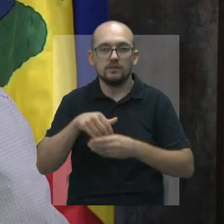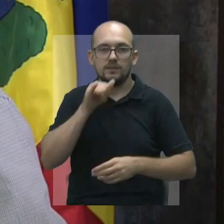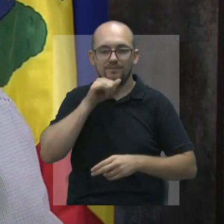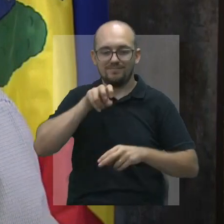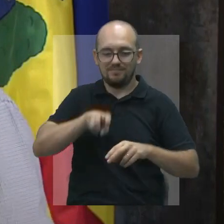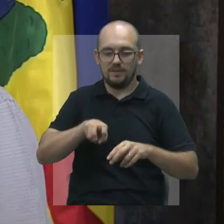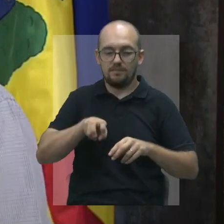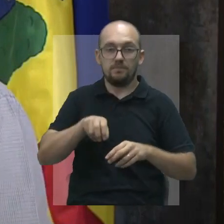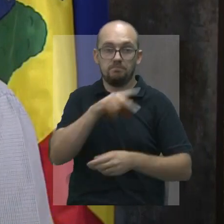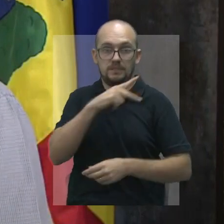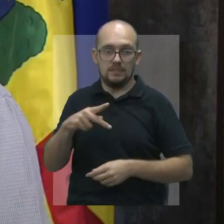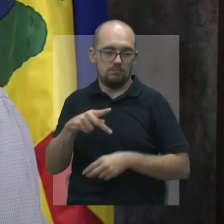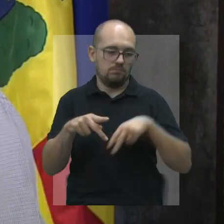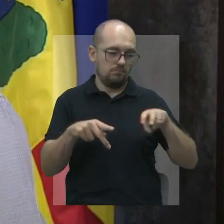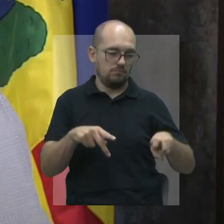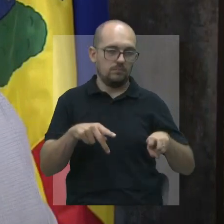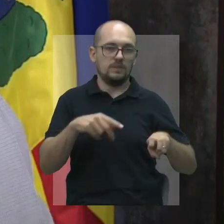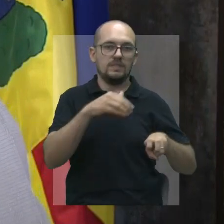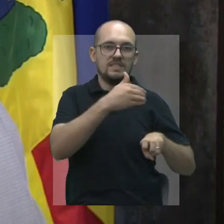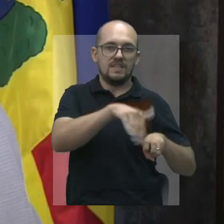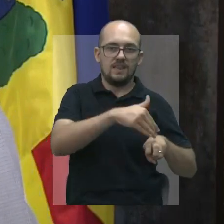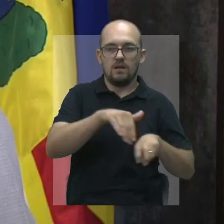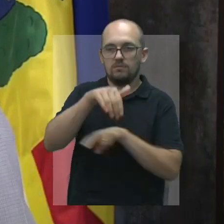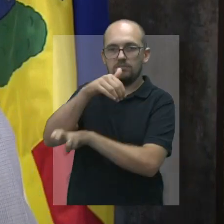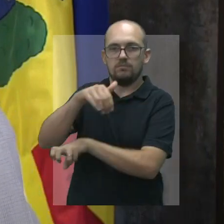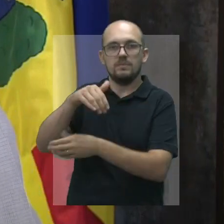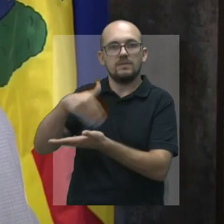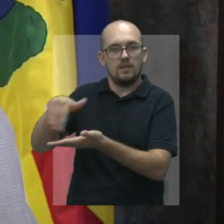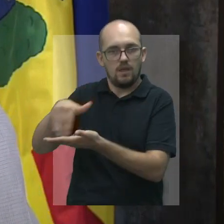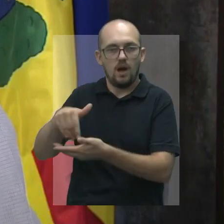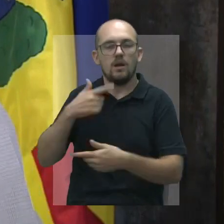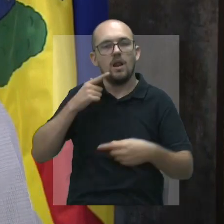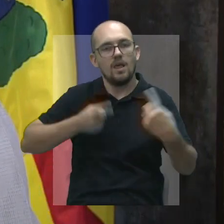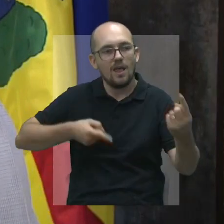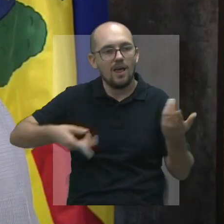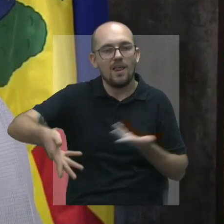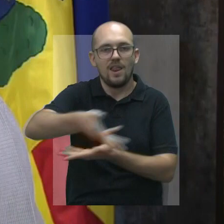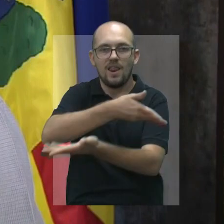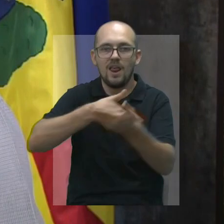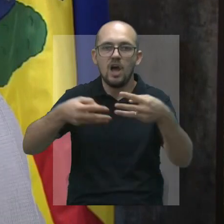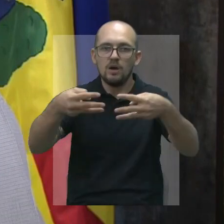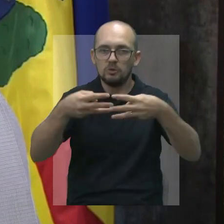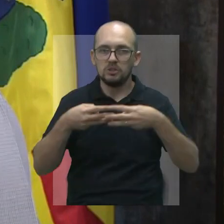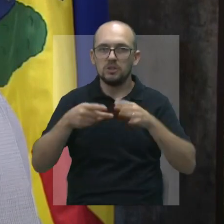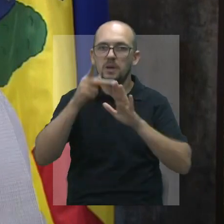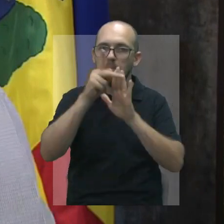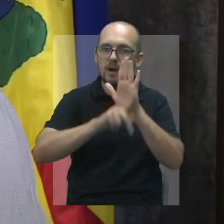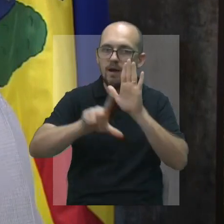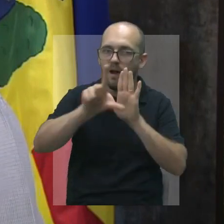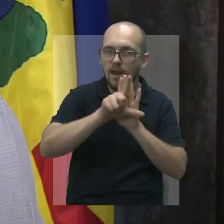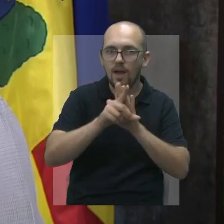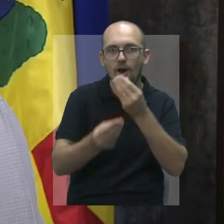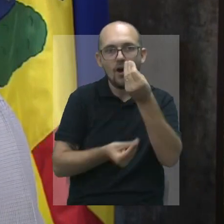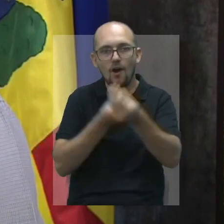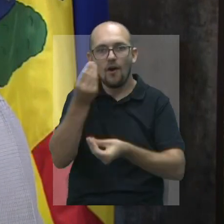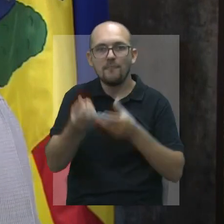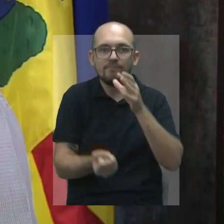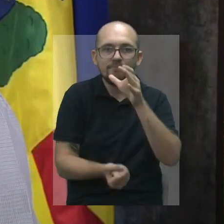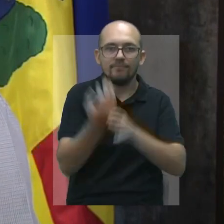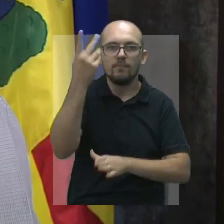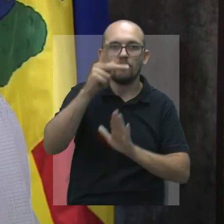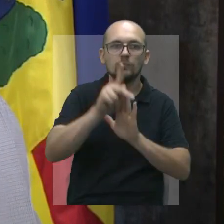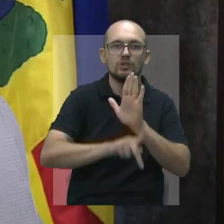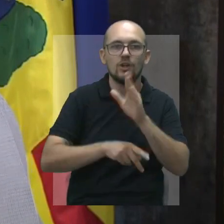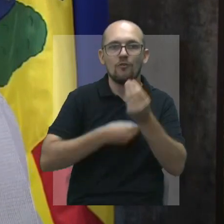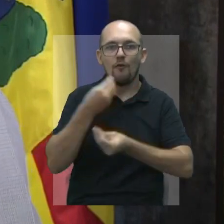2 secretários trabalham, discutimos requerimentos, indicações, moções, projetos de lei, como que nasce um projeto, né? Como